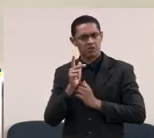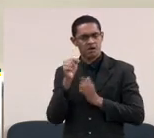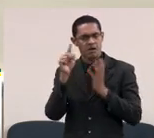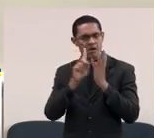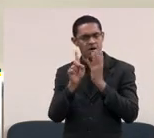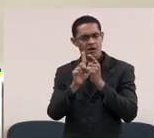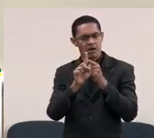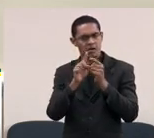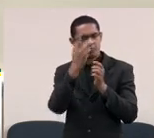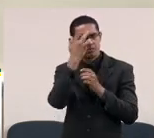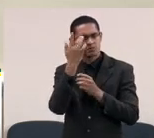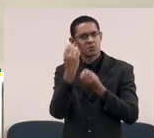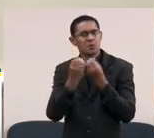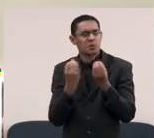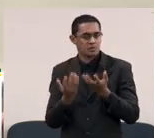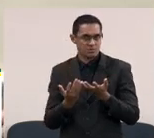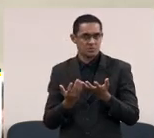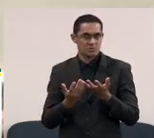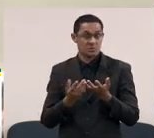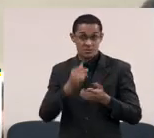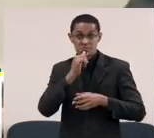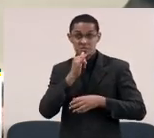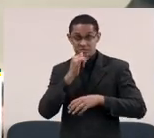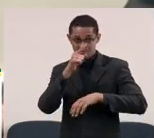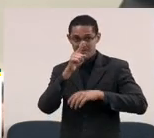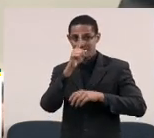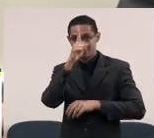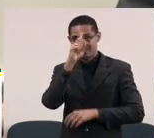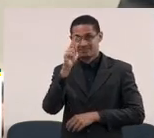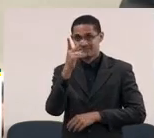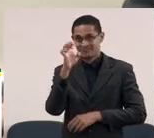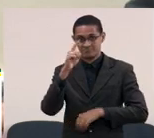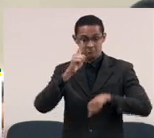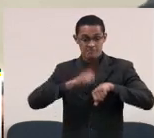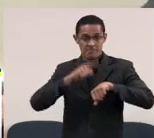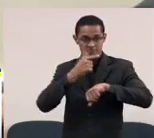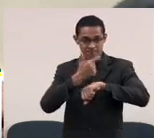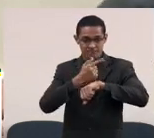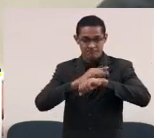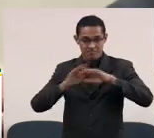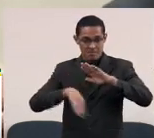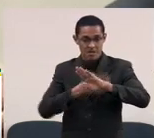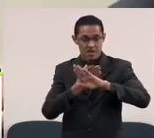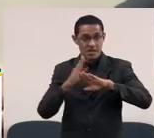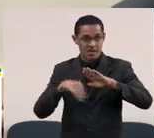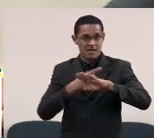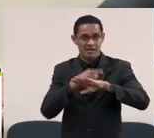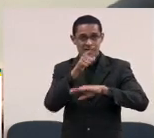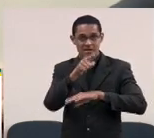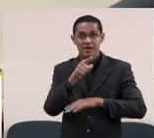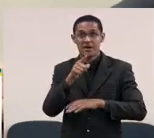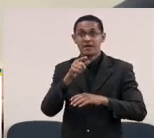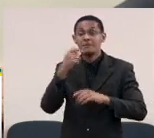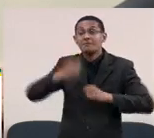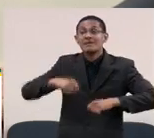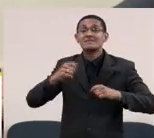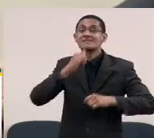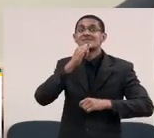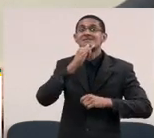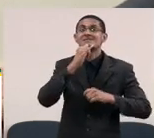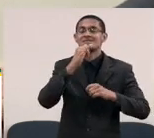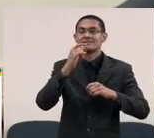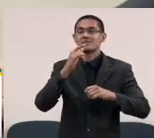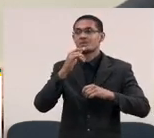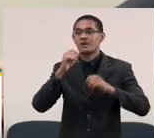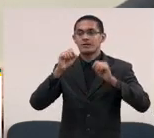É tipo assim, o plantão no pronto-socorro. Para mim, deveria ter bem claro lá na frente, para todo mundo ver que é um médico que está de plantão,